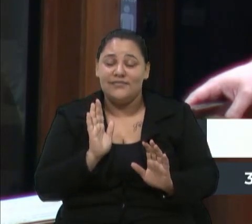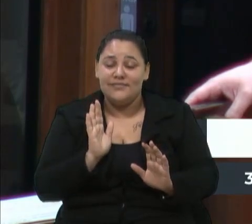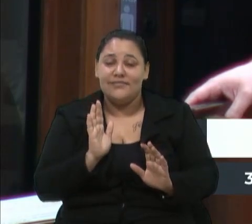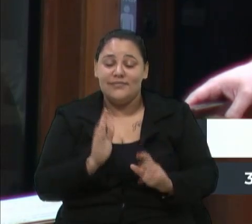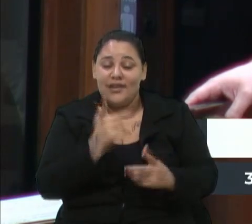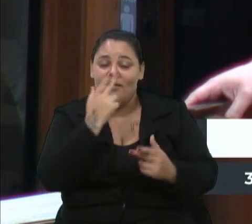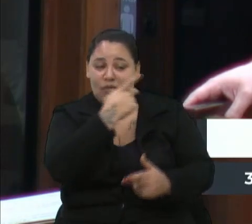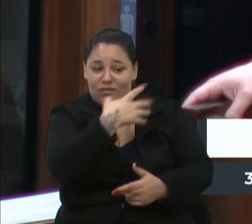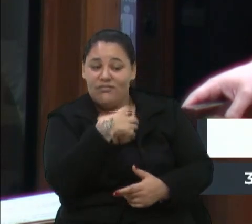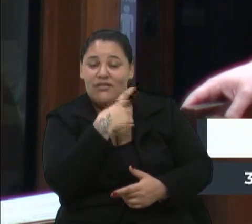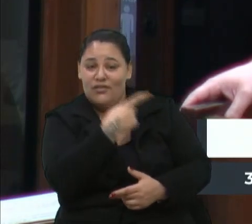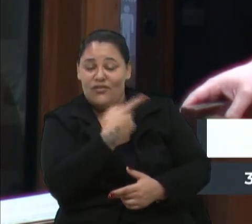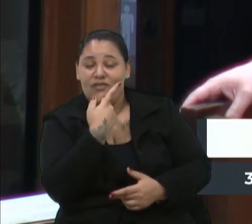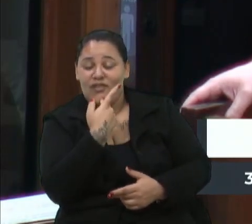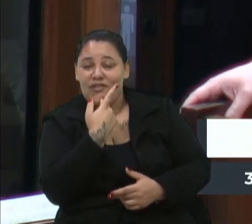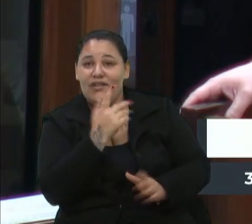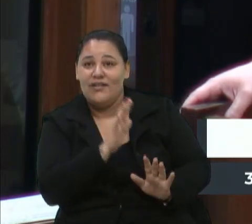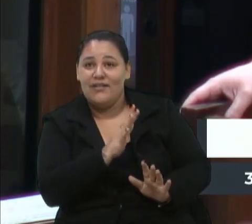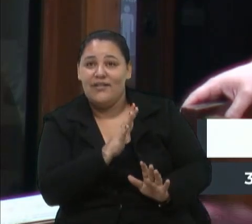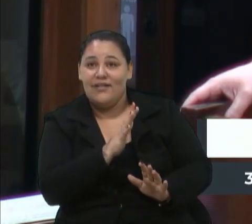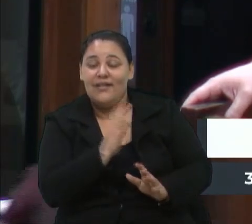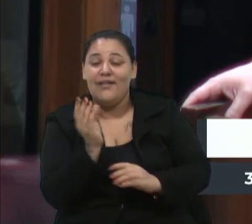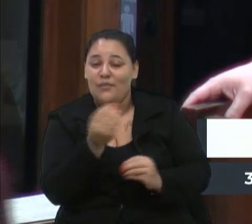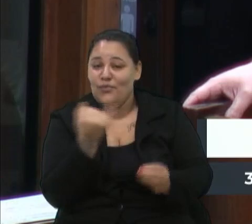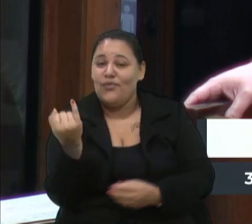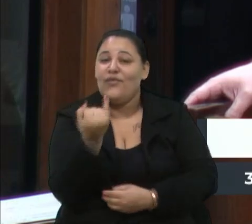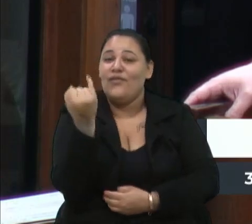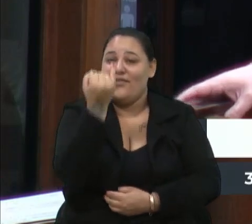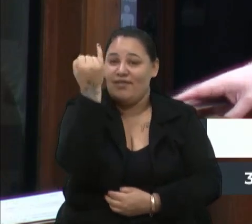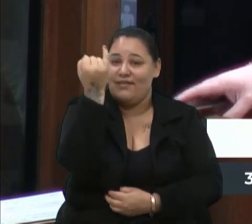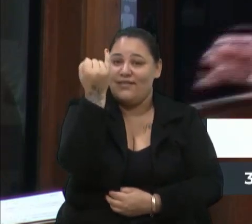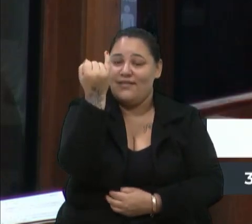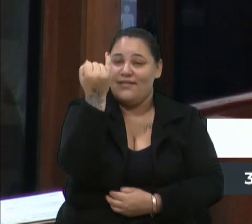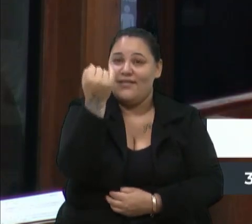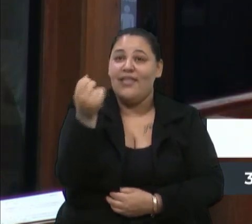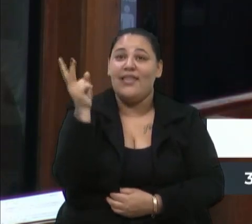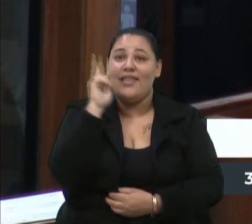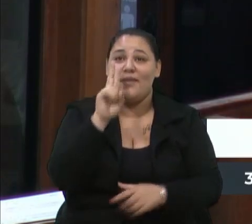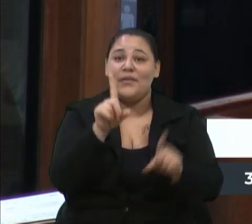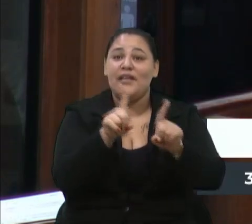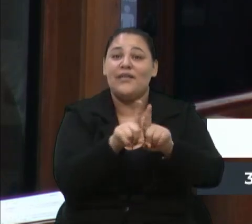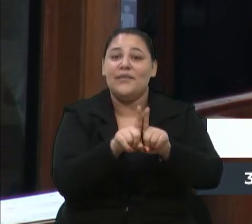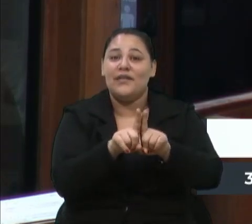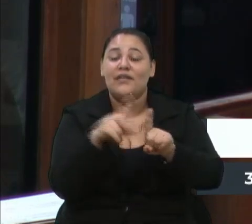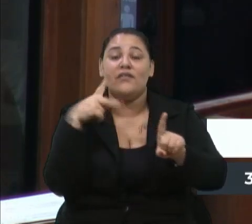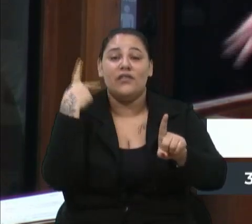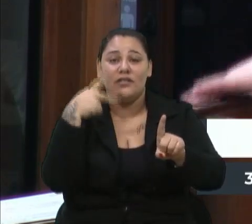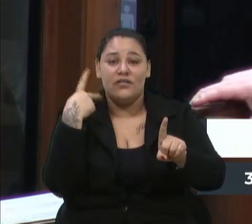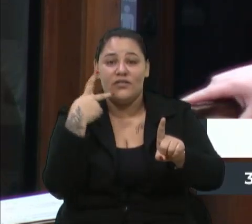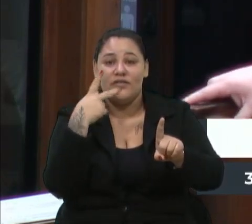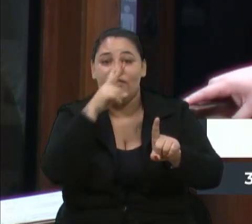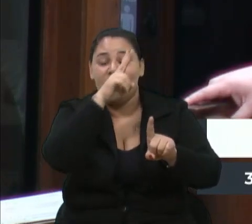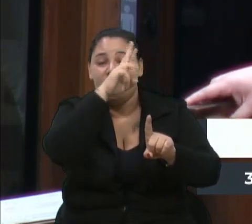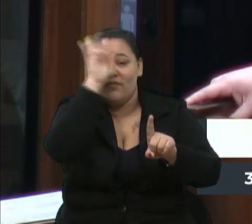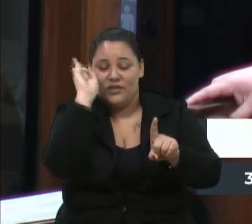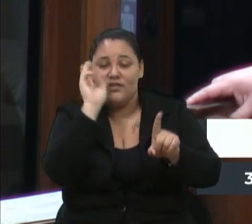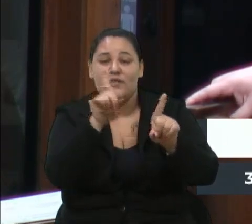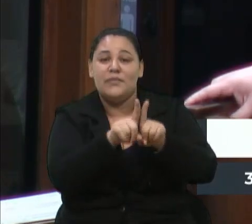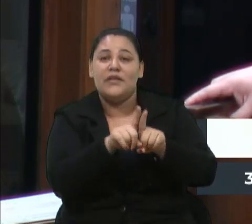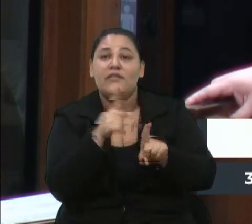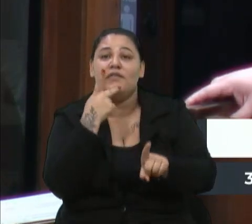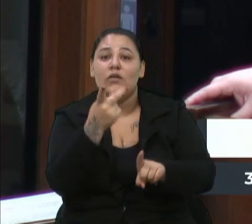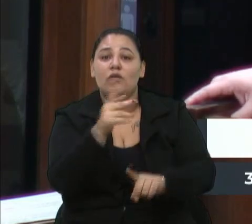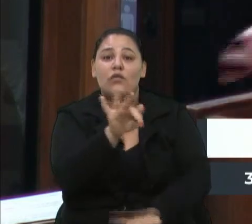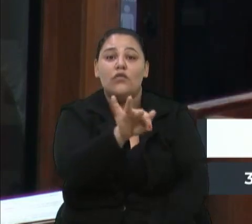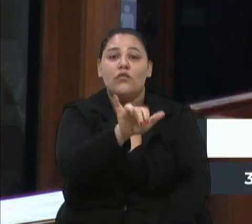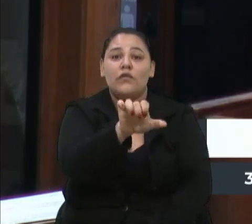falou, né, é muito importante ressaltar, e o vereador Velocino esse também trouxe, o